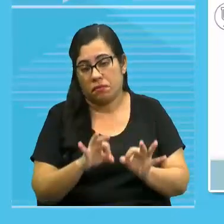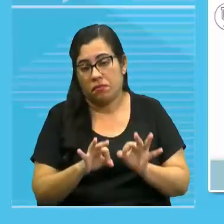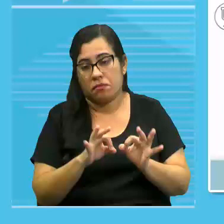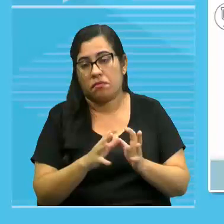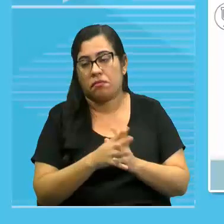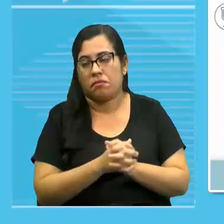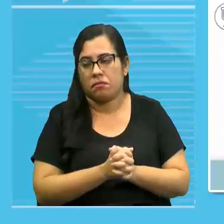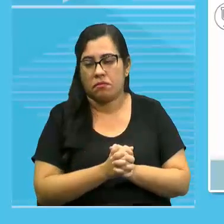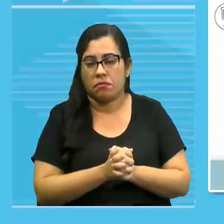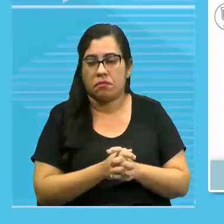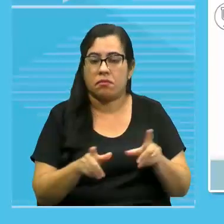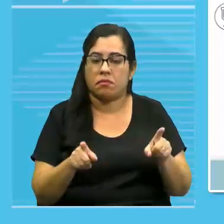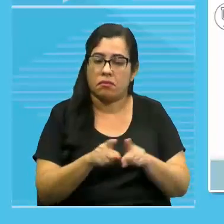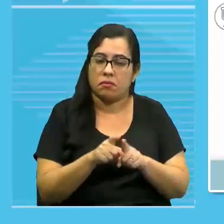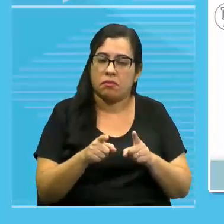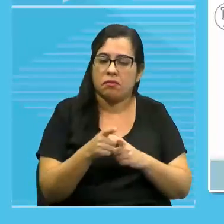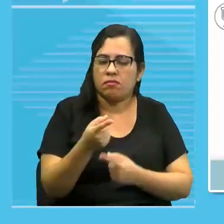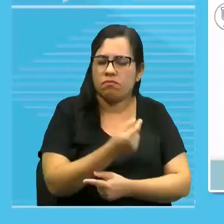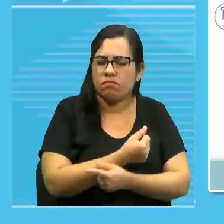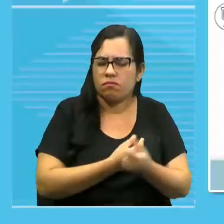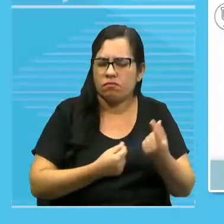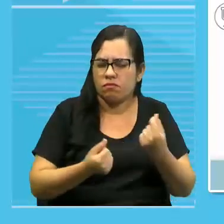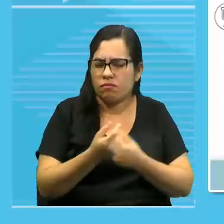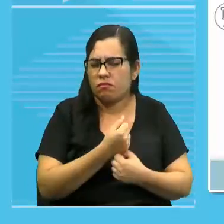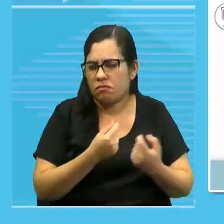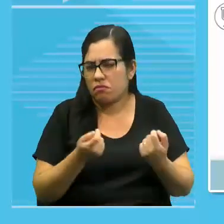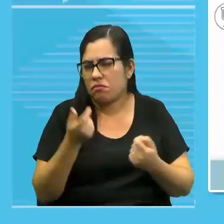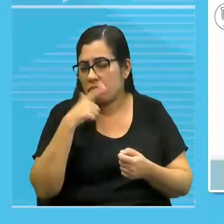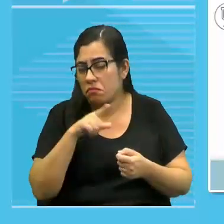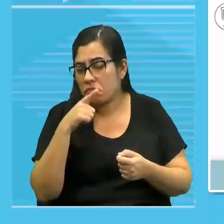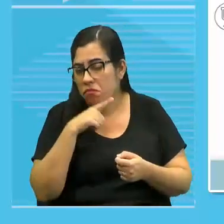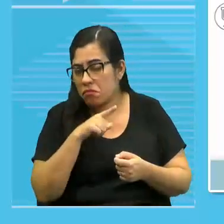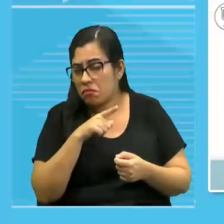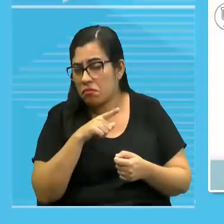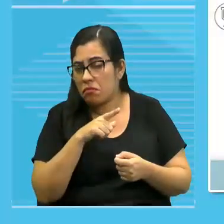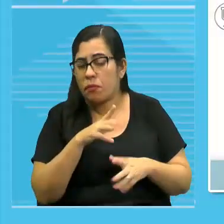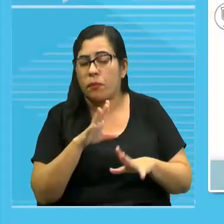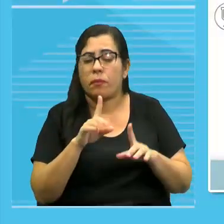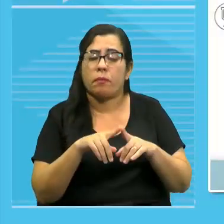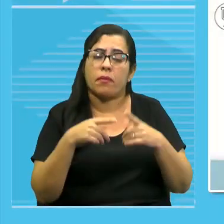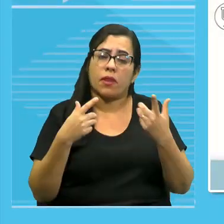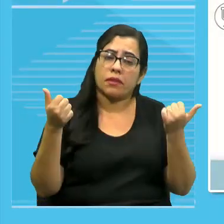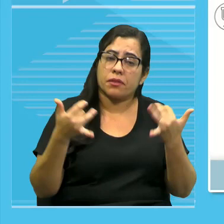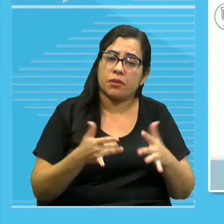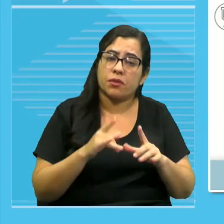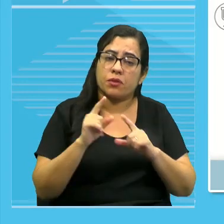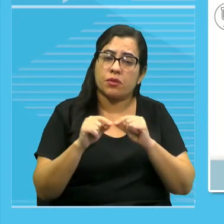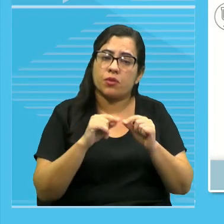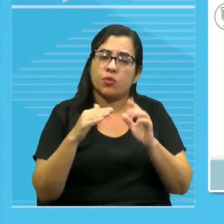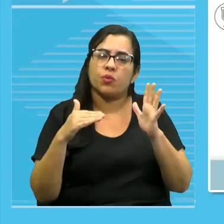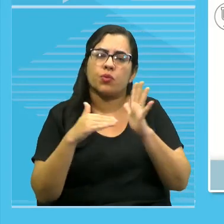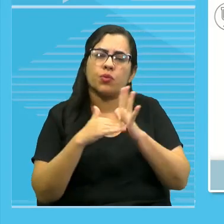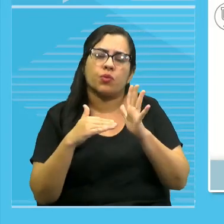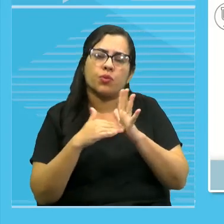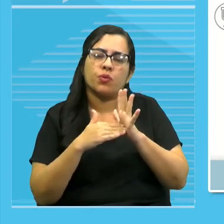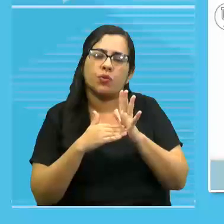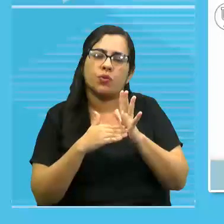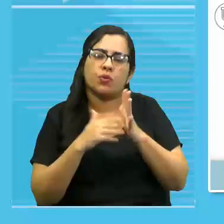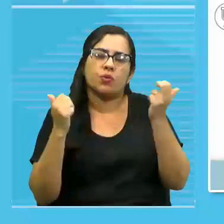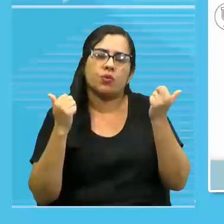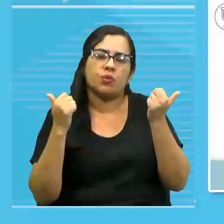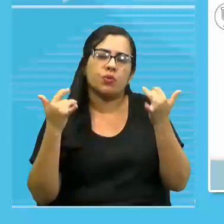as vantagens econômicas da reciclagem ele fala sobre vantagens econômicas só lá no final para dizer